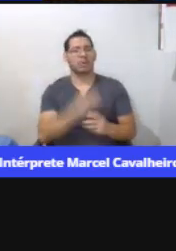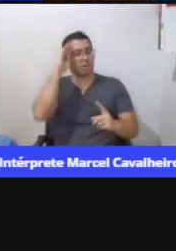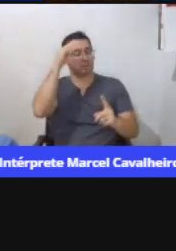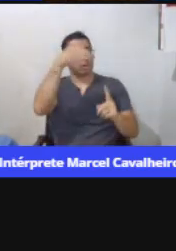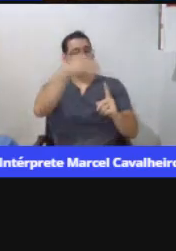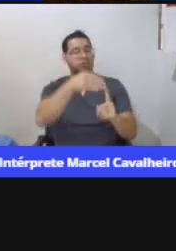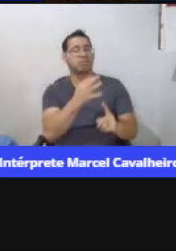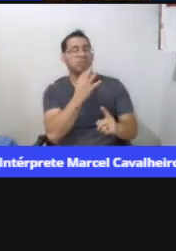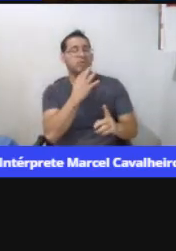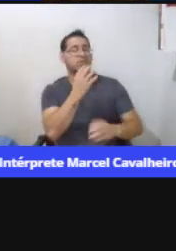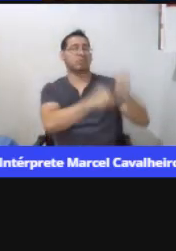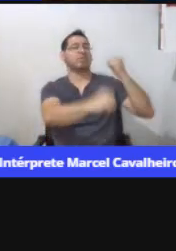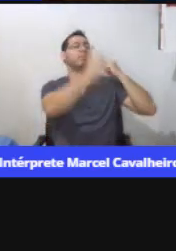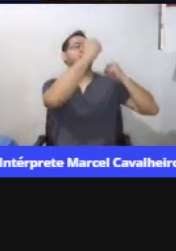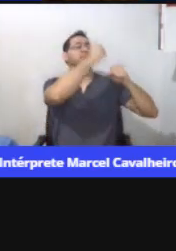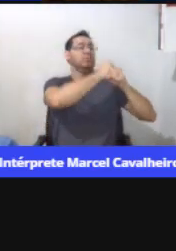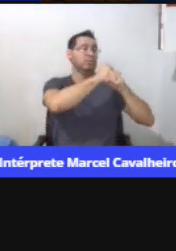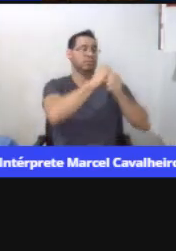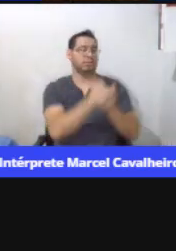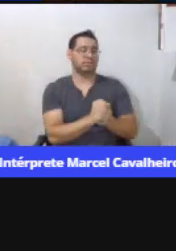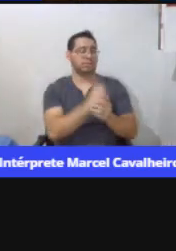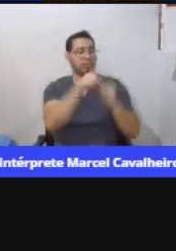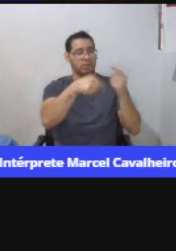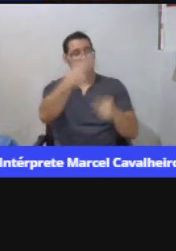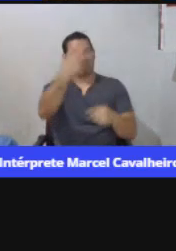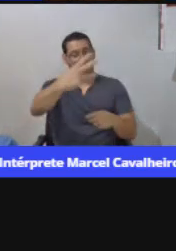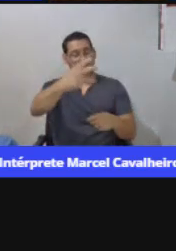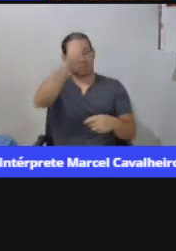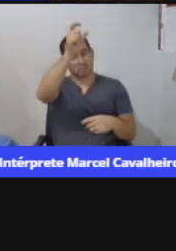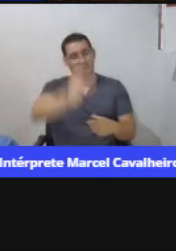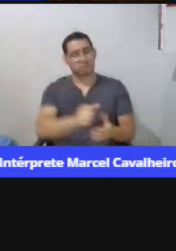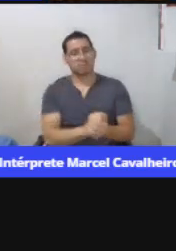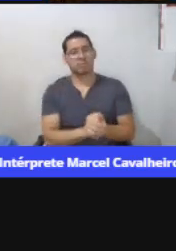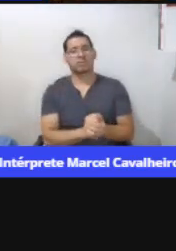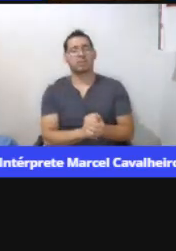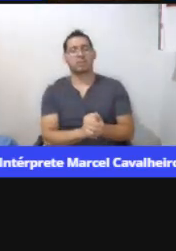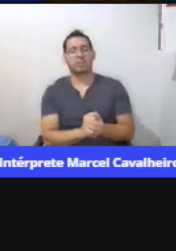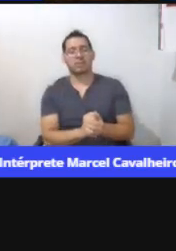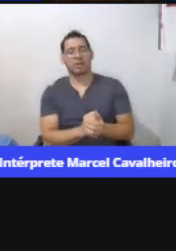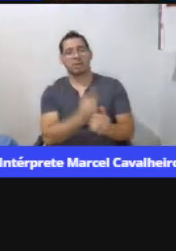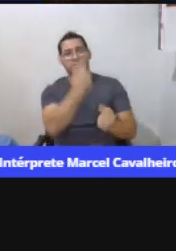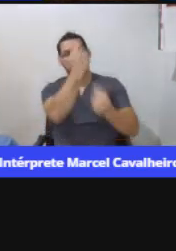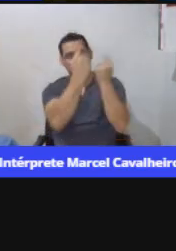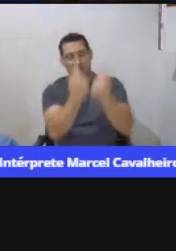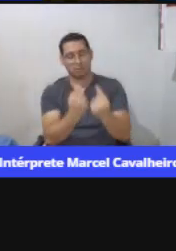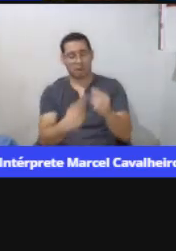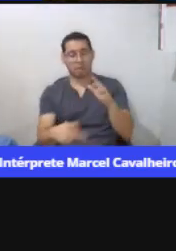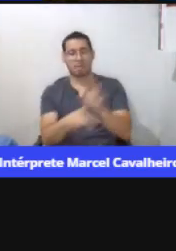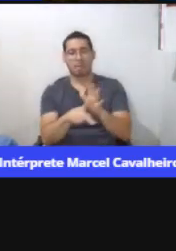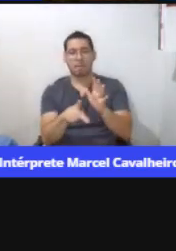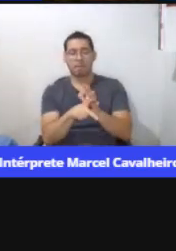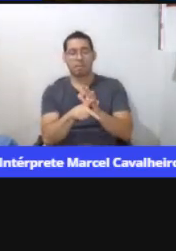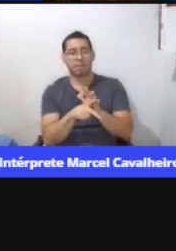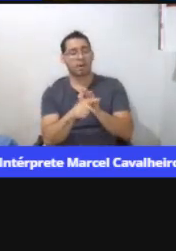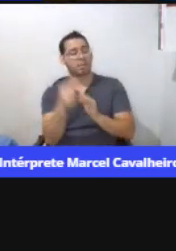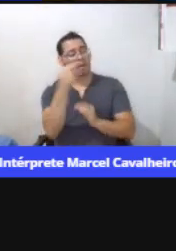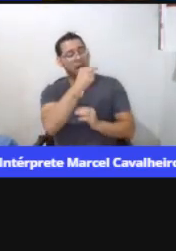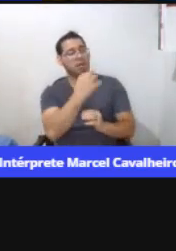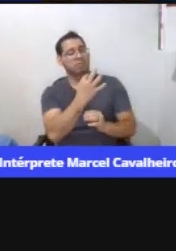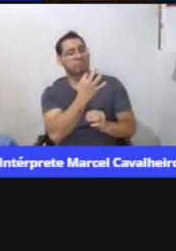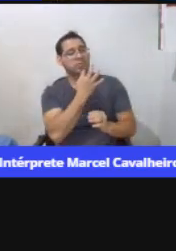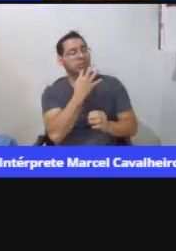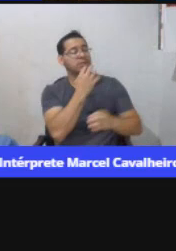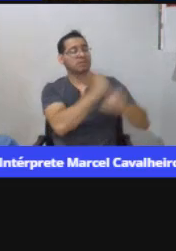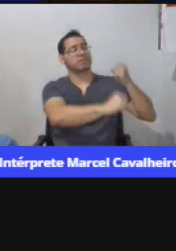do ano anterior. Na terceira, são as habilidades referentes a esses objetos do conhecimento do